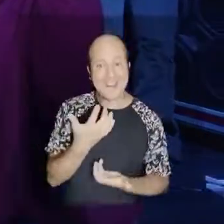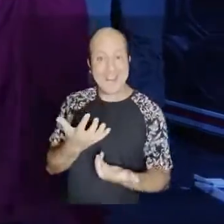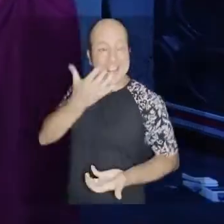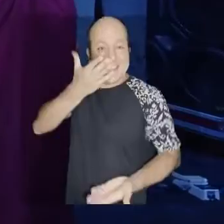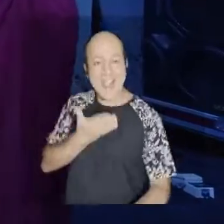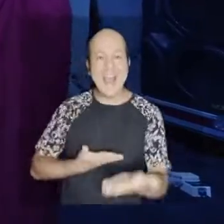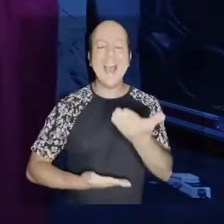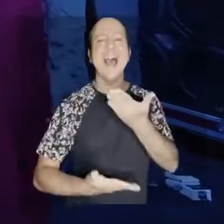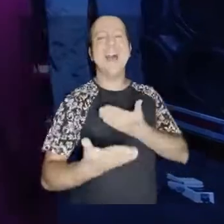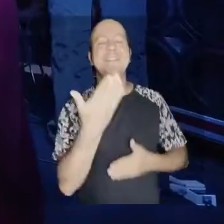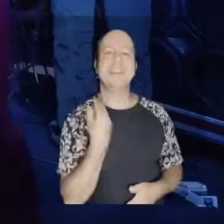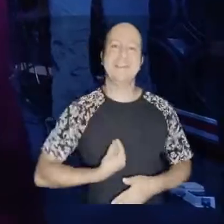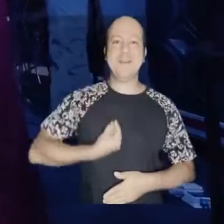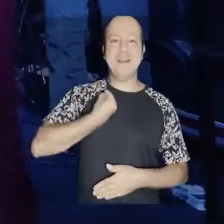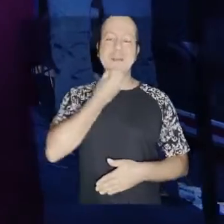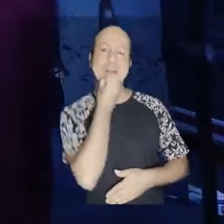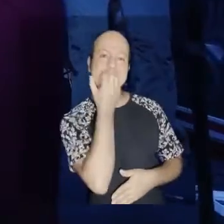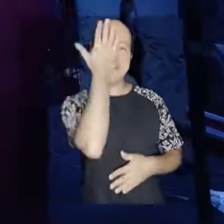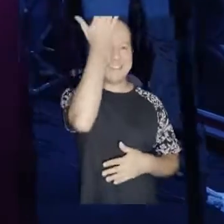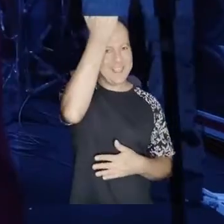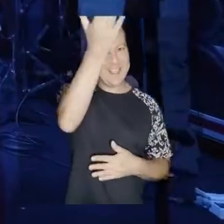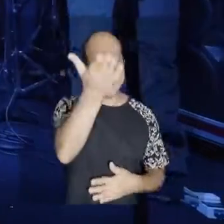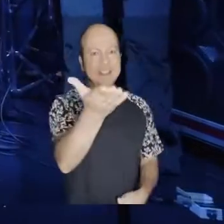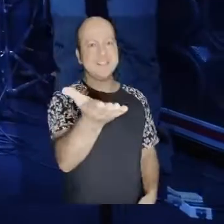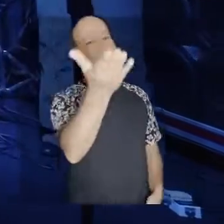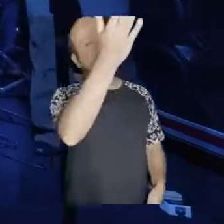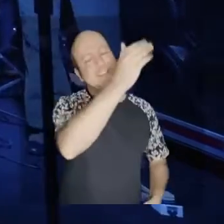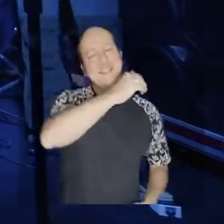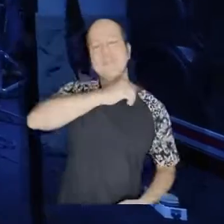Eu quero partilhar a vida boa com você.